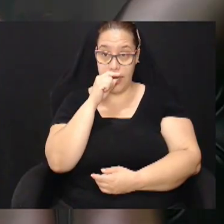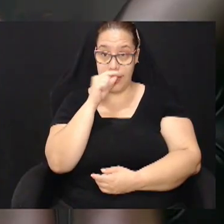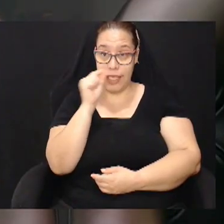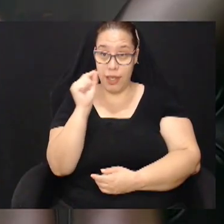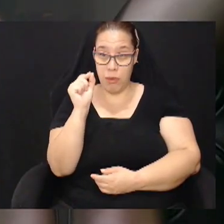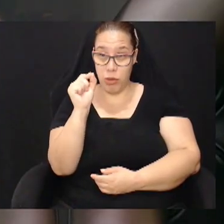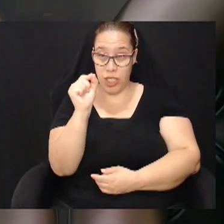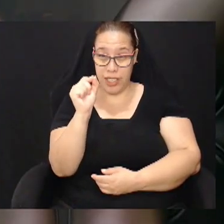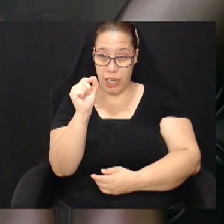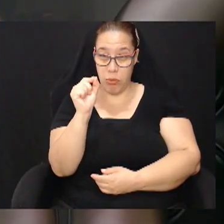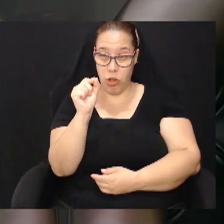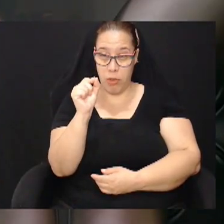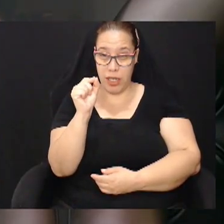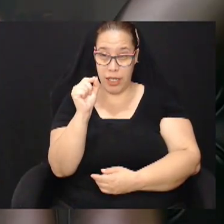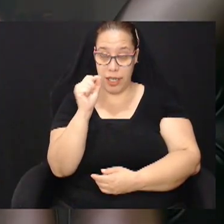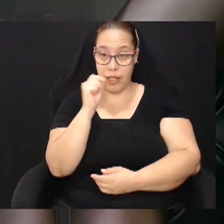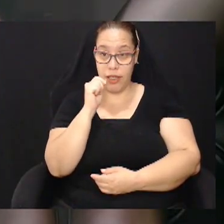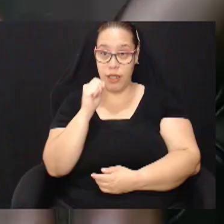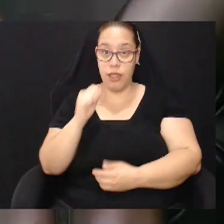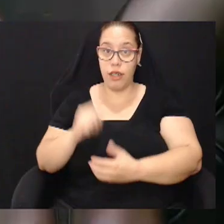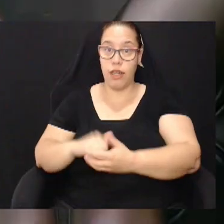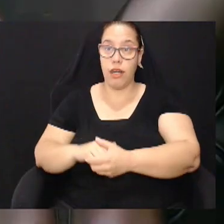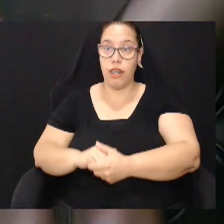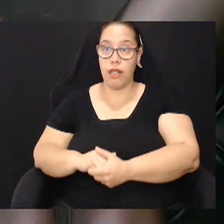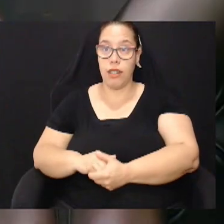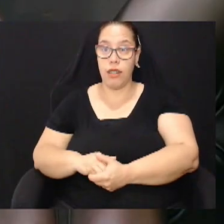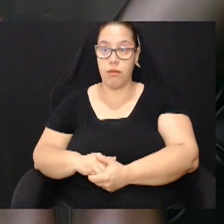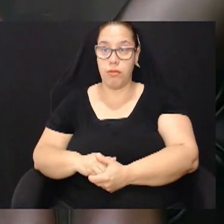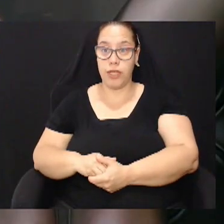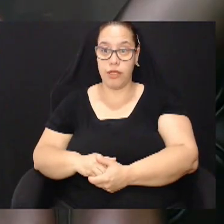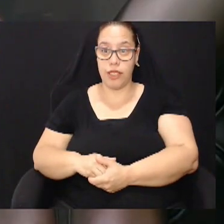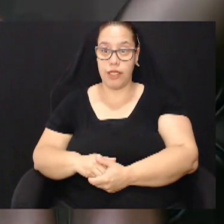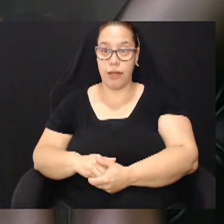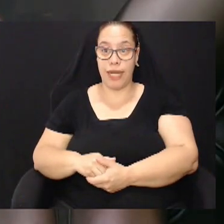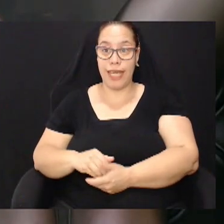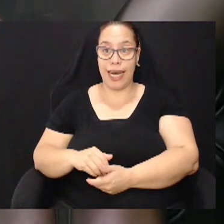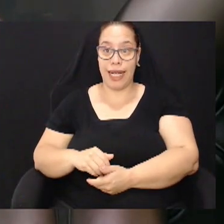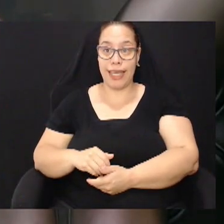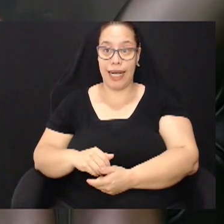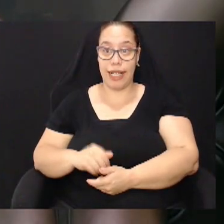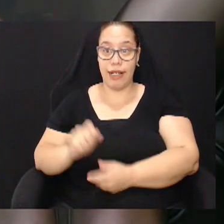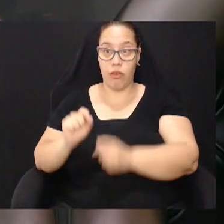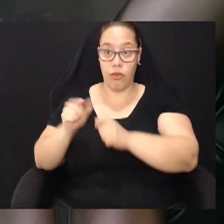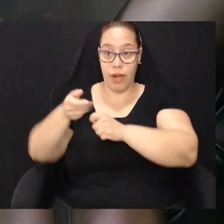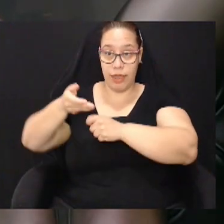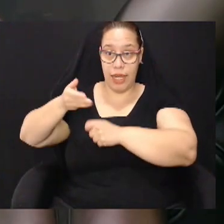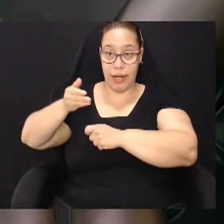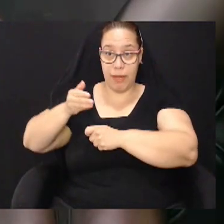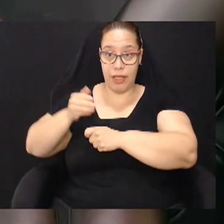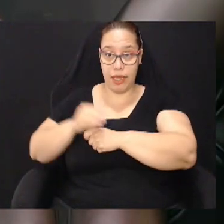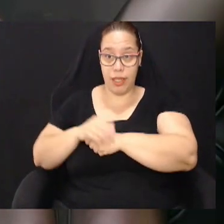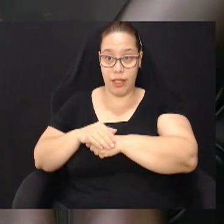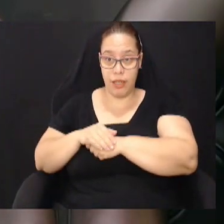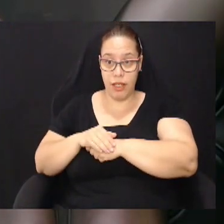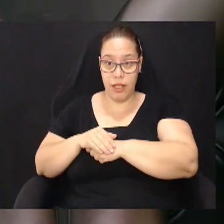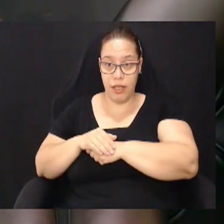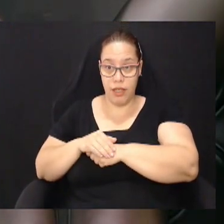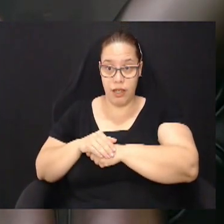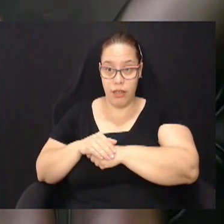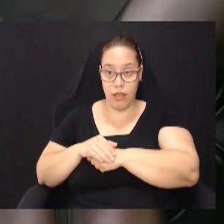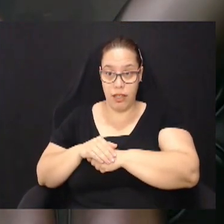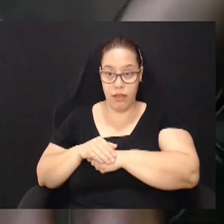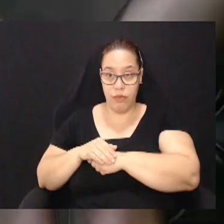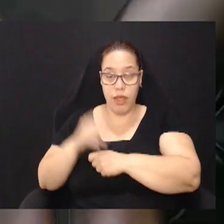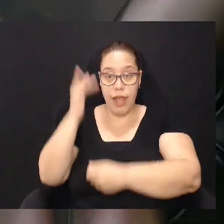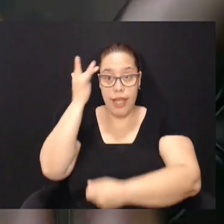fala comigo de uma maneira assim, mas e eu, Uhum. né? Perfeito. Então, eu acho que tem